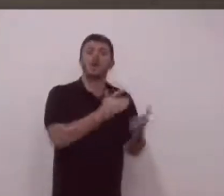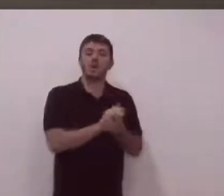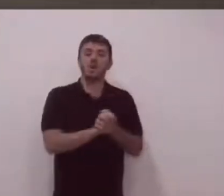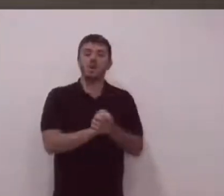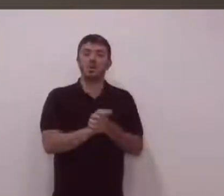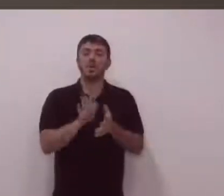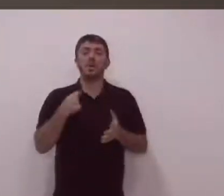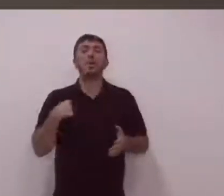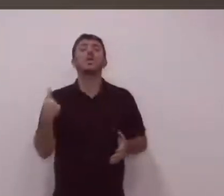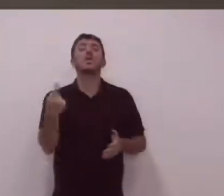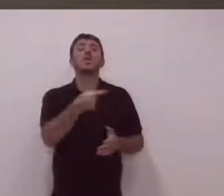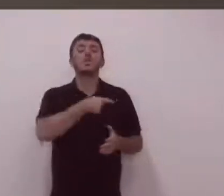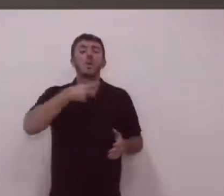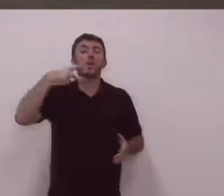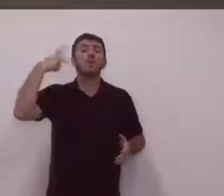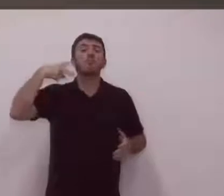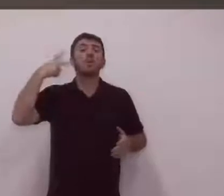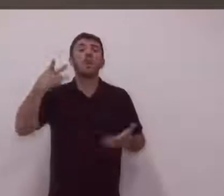vai ficar